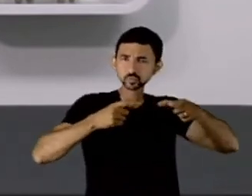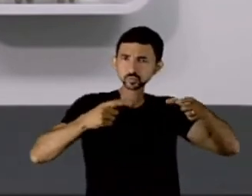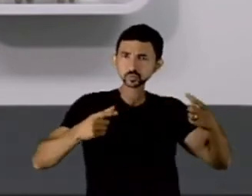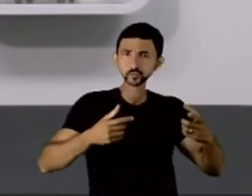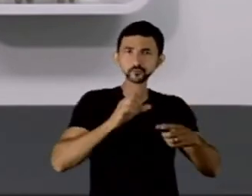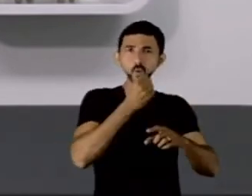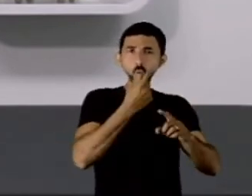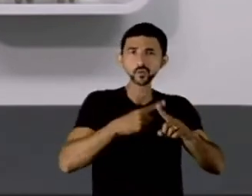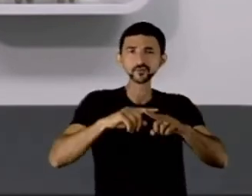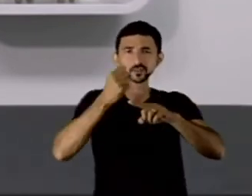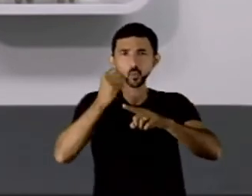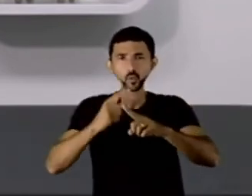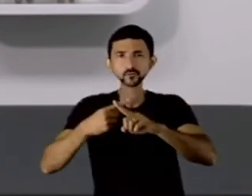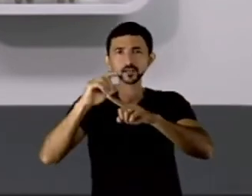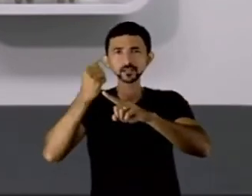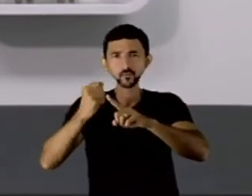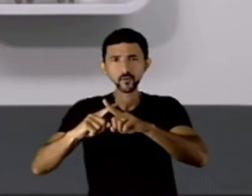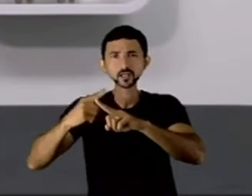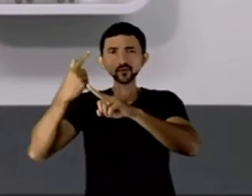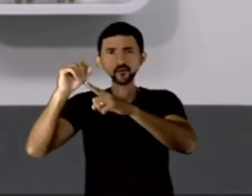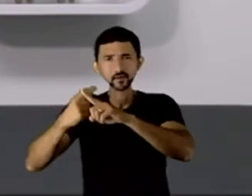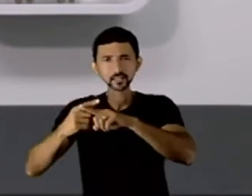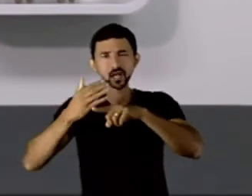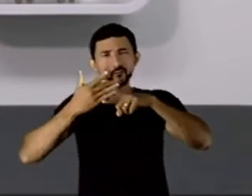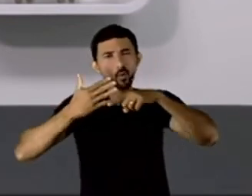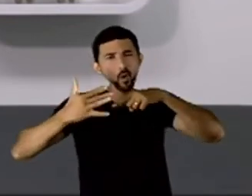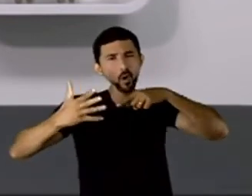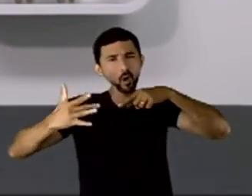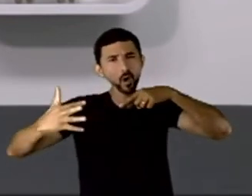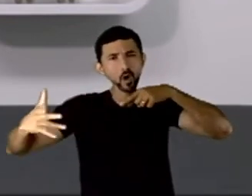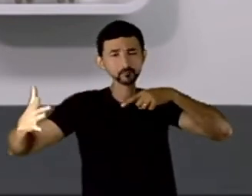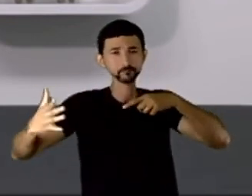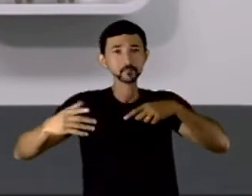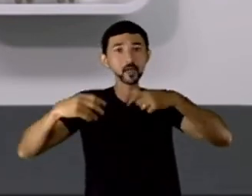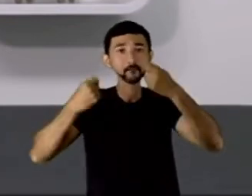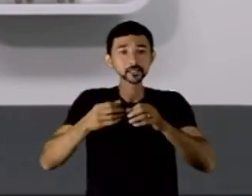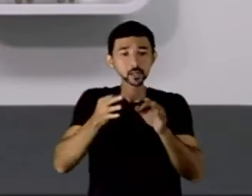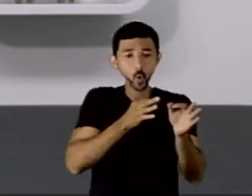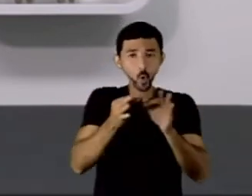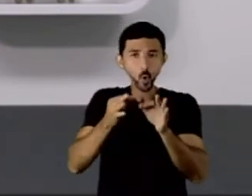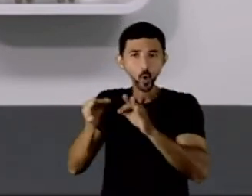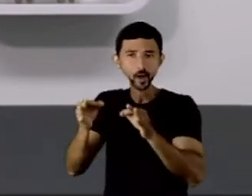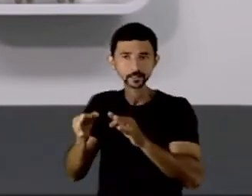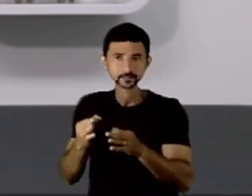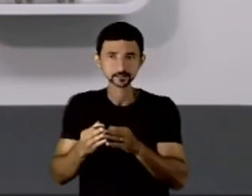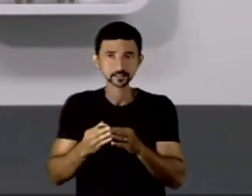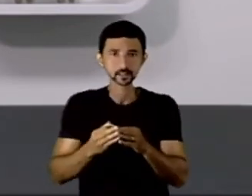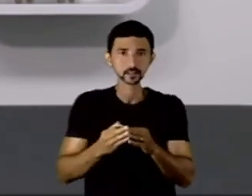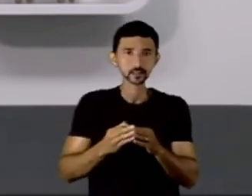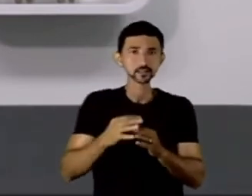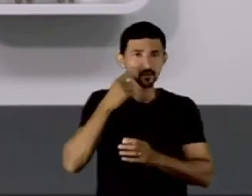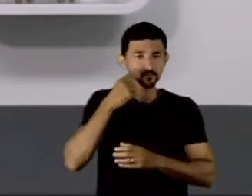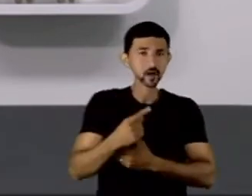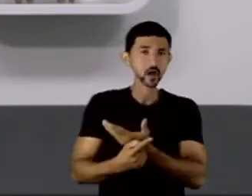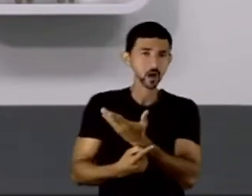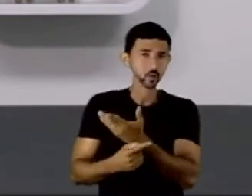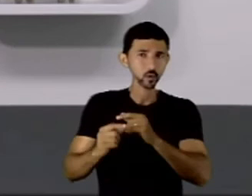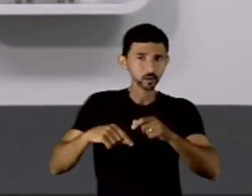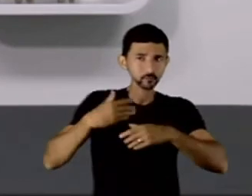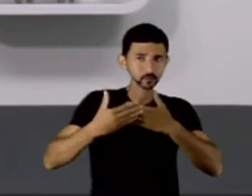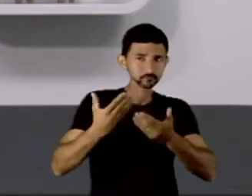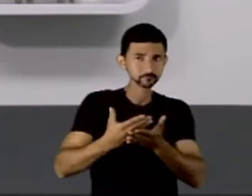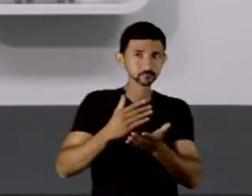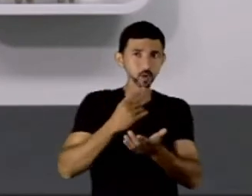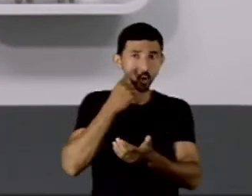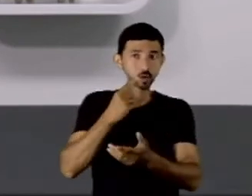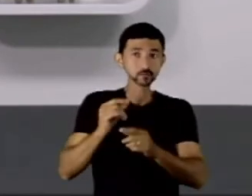8 vezes 8 vezes 8 vezes 8 vezes 8, eu vou precisar organizar isso em algo que vocês vão já verificar, mas que eu